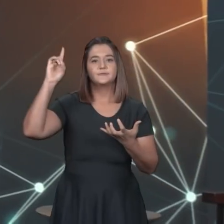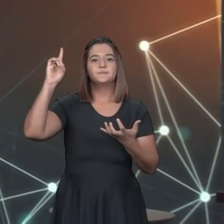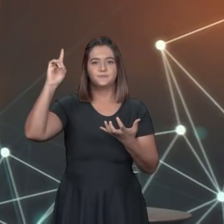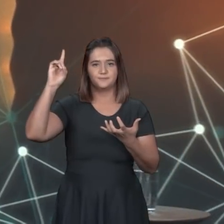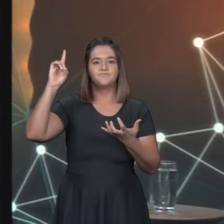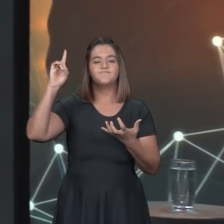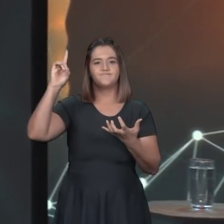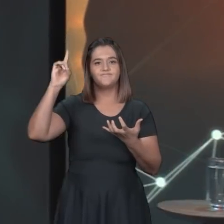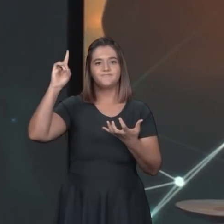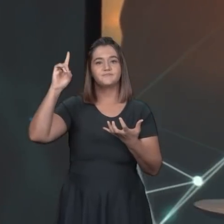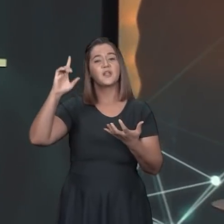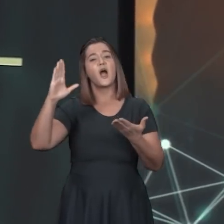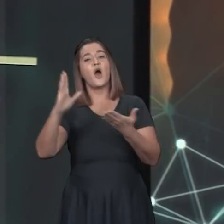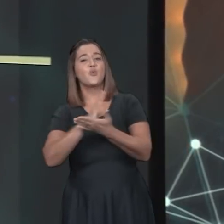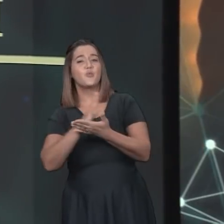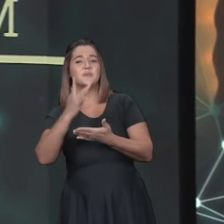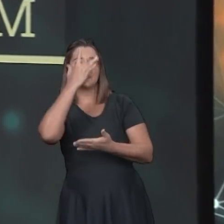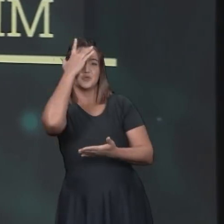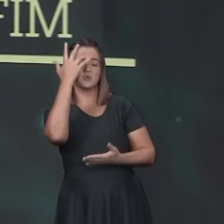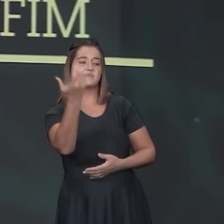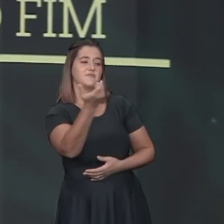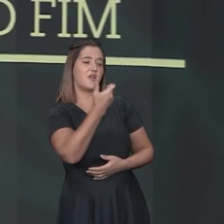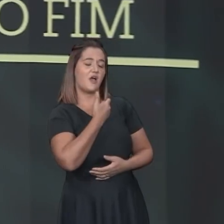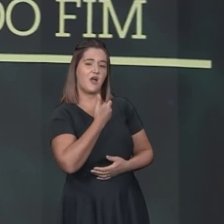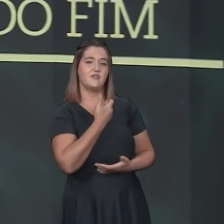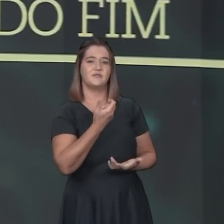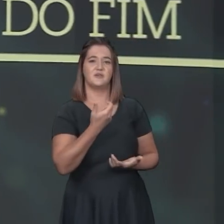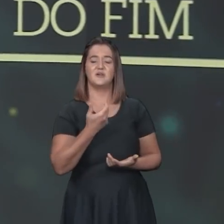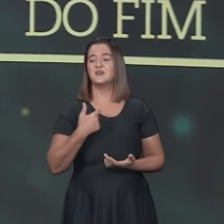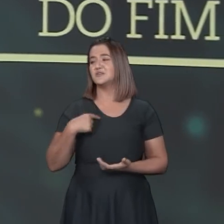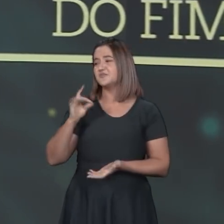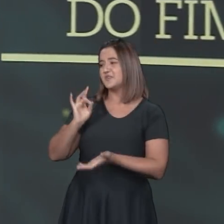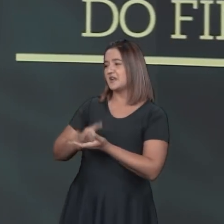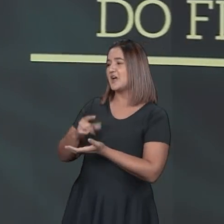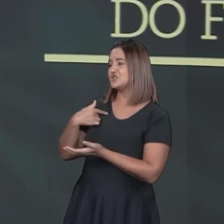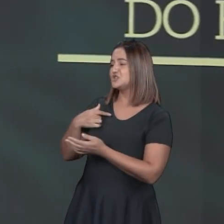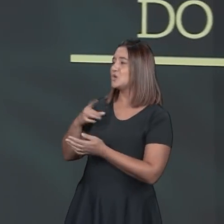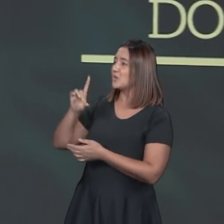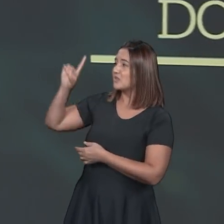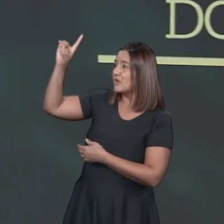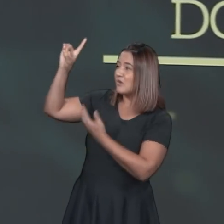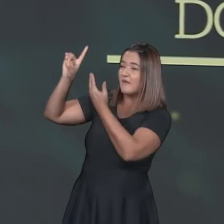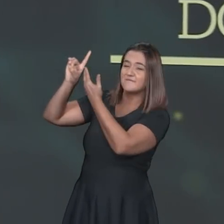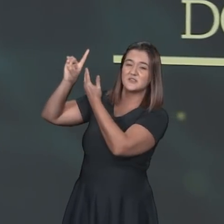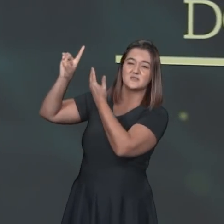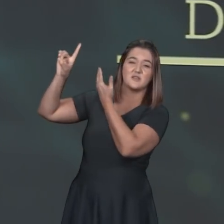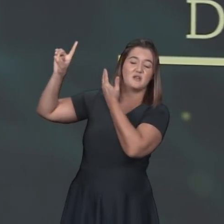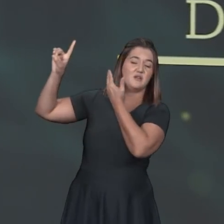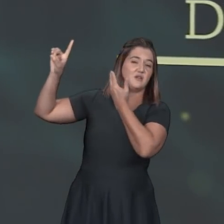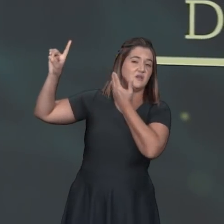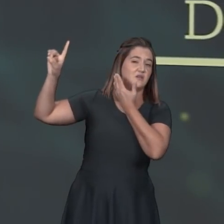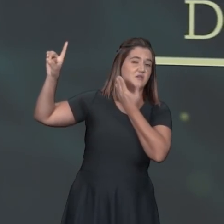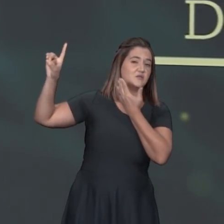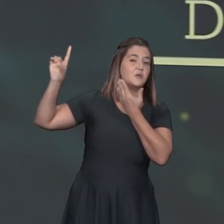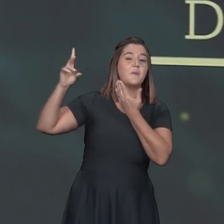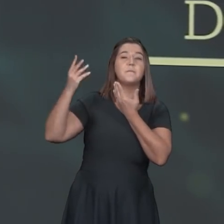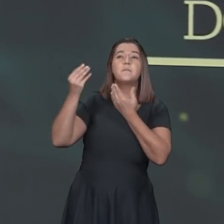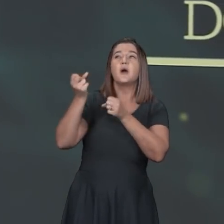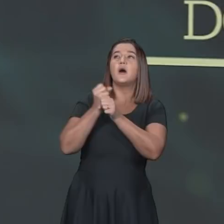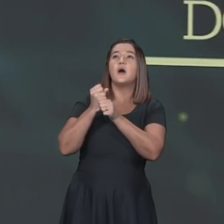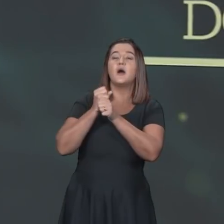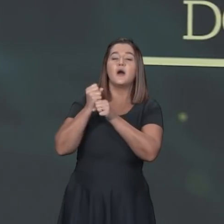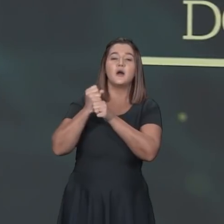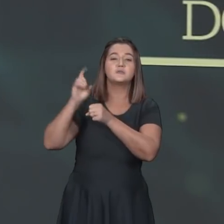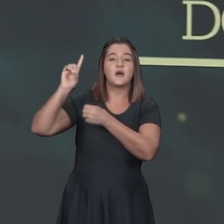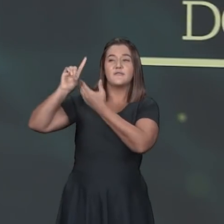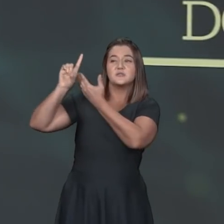Eu vi alguns falando assim, para ser honesto, eu estou afastado de Deus há muito tempo. Essa pessoa que falou